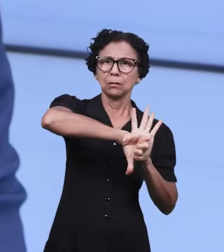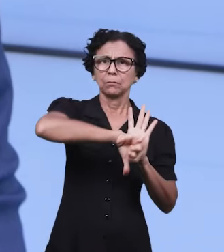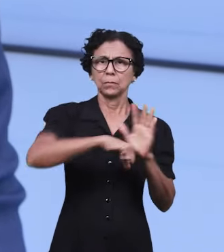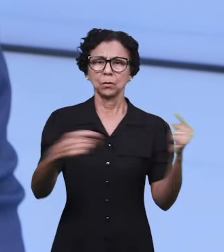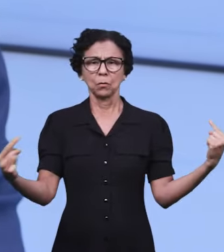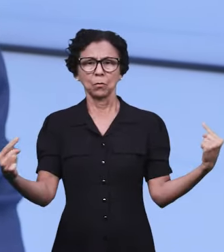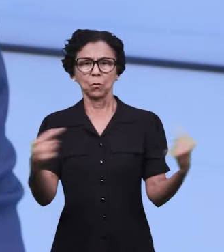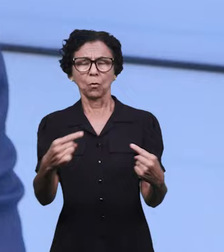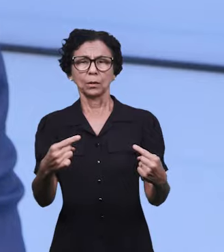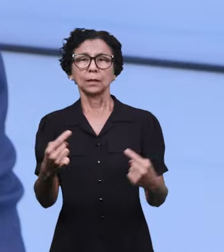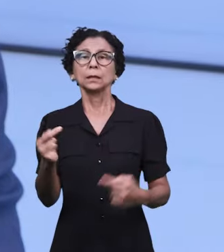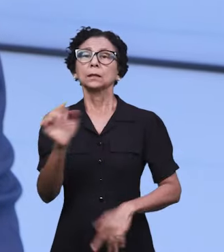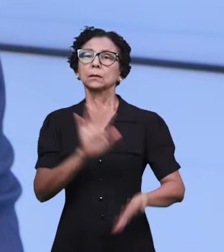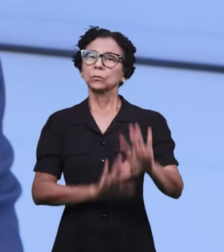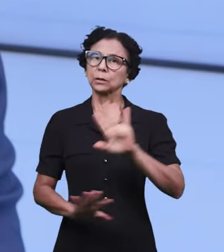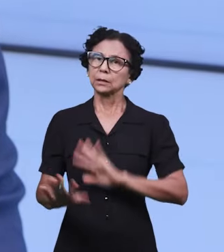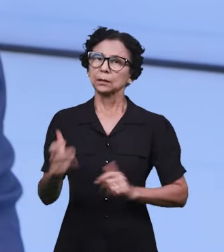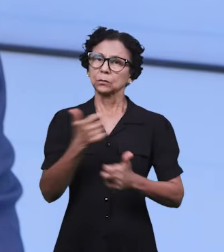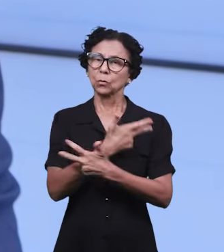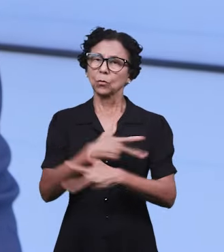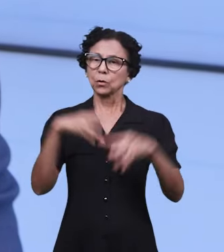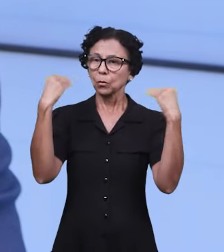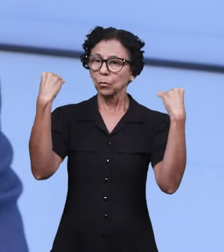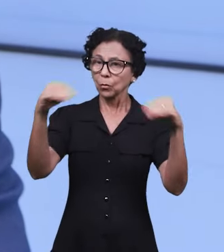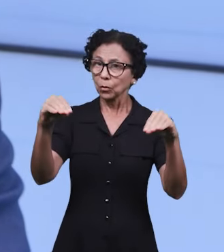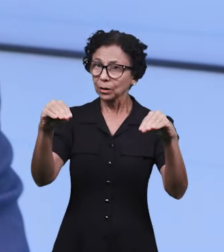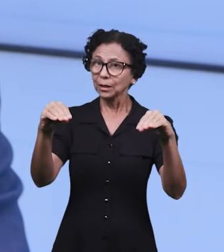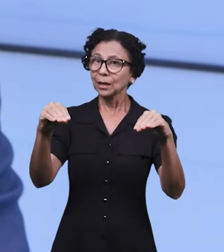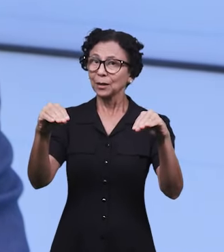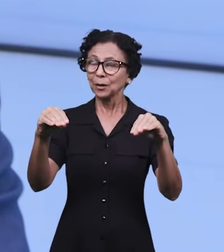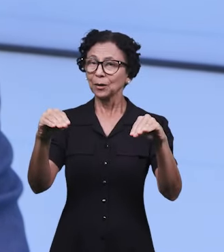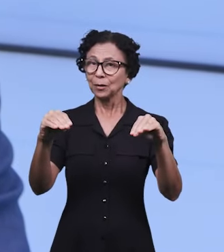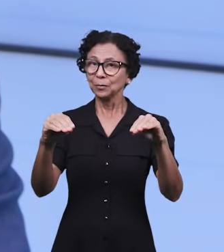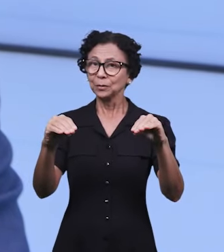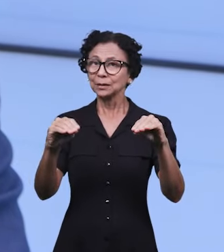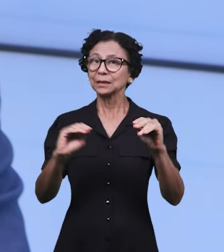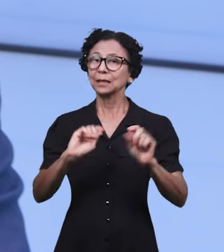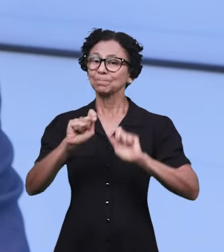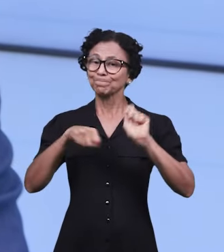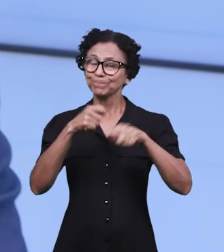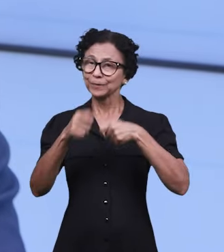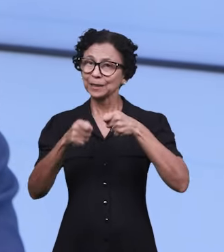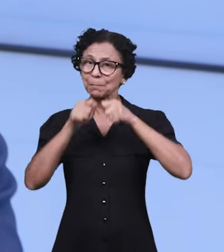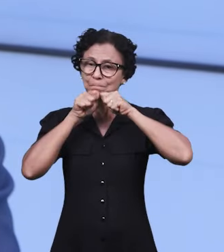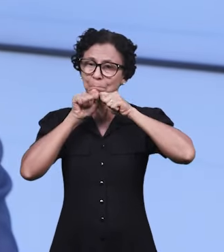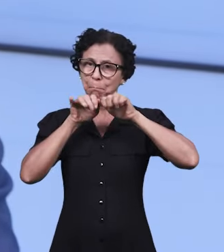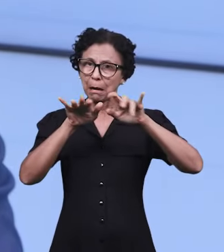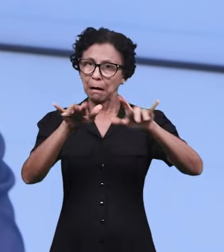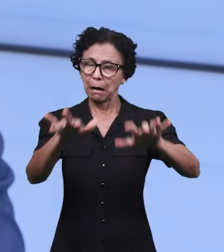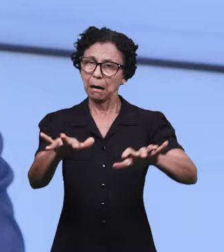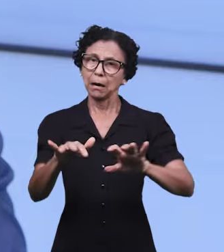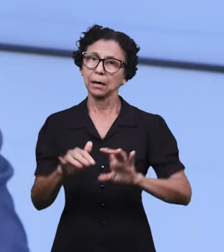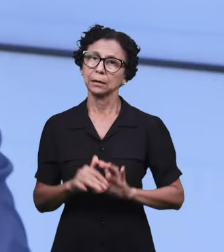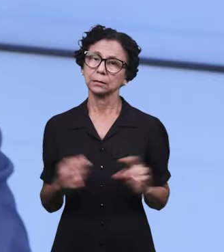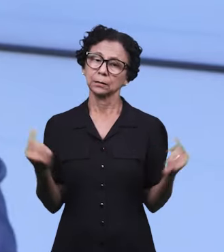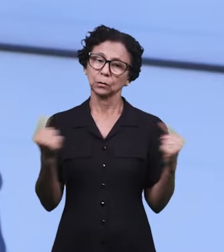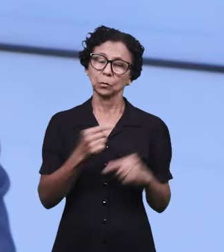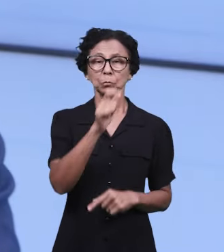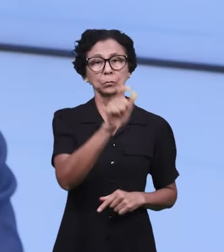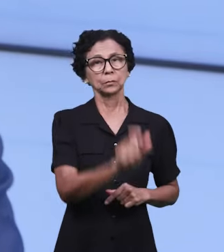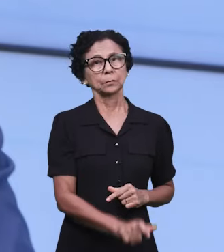do que nós postamos e falamos na principalmente nas nossas redes sociais porque hoje as pessoas né de forma eh tão